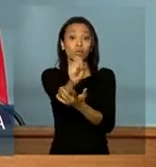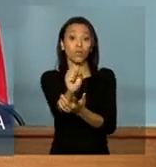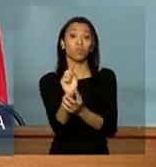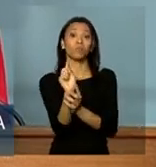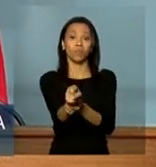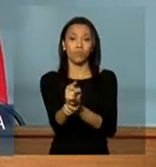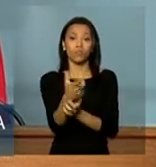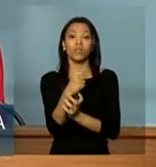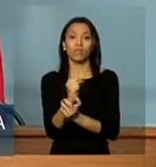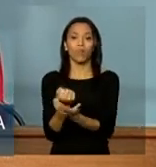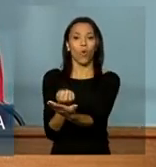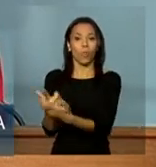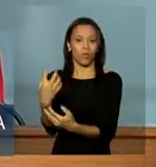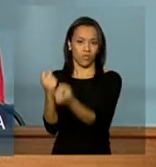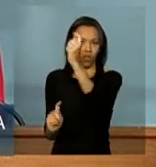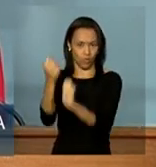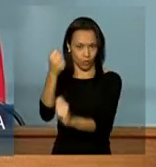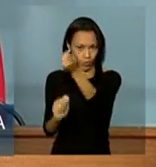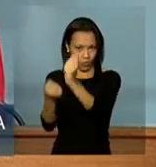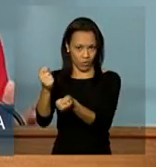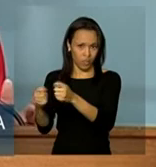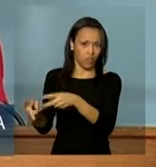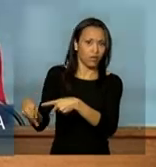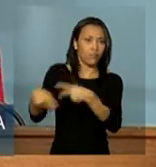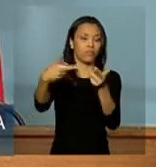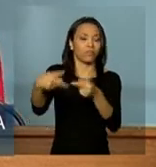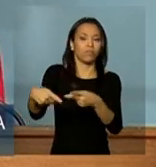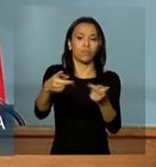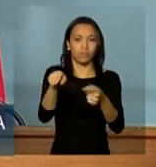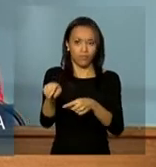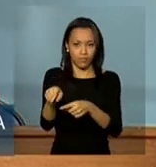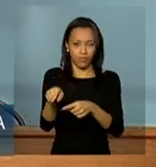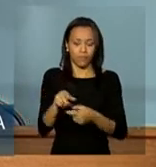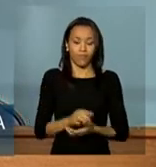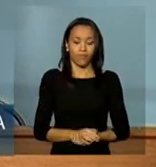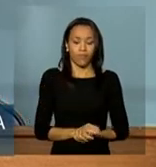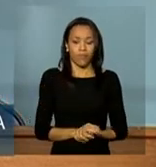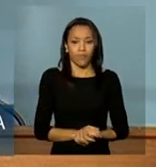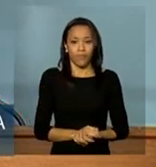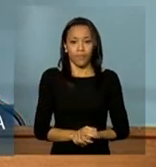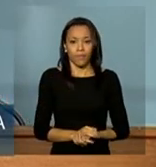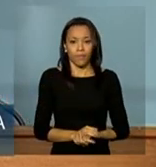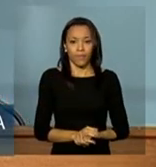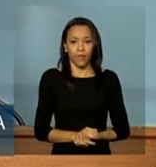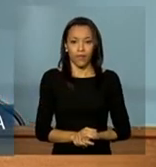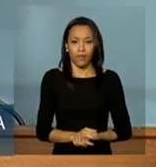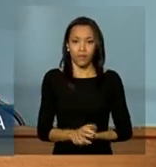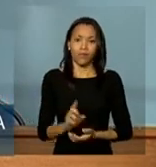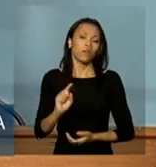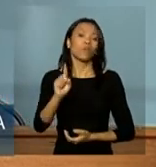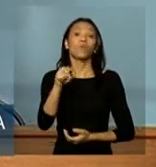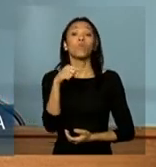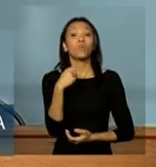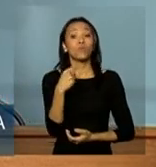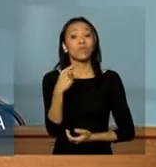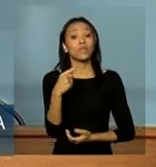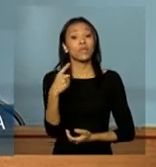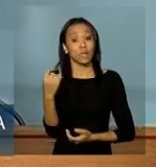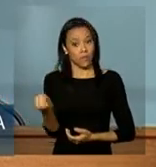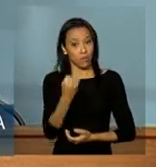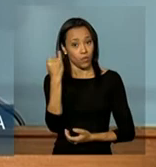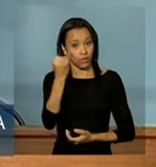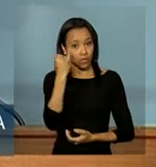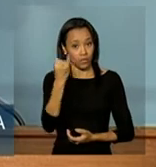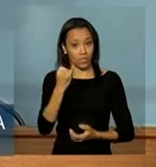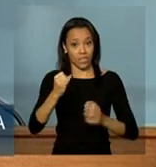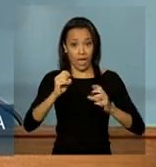indústria fornecedora de bens e máquinas. Aliás, uma parte importante dessas